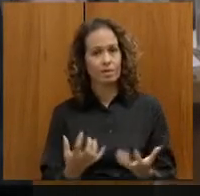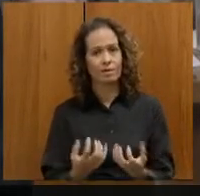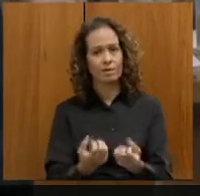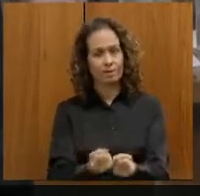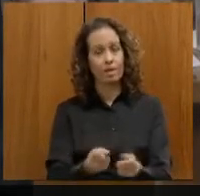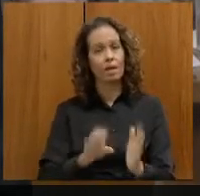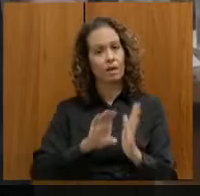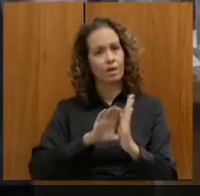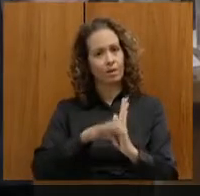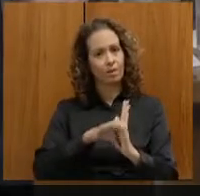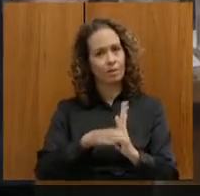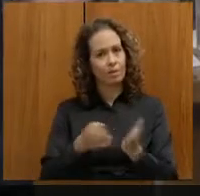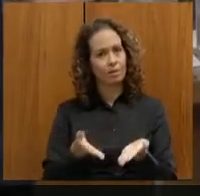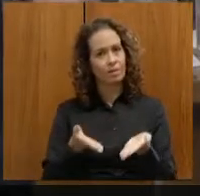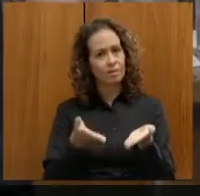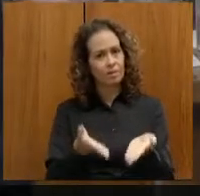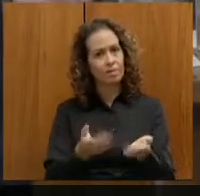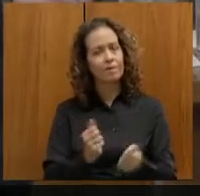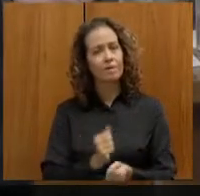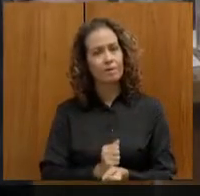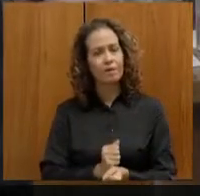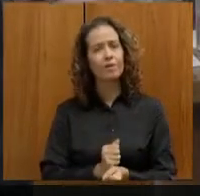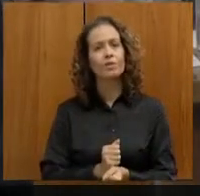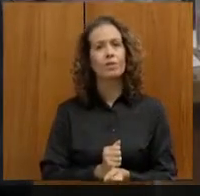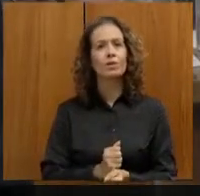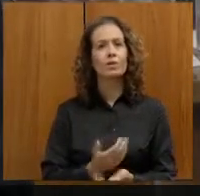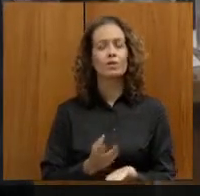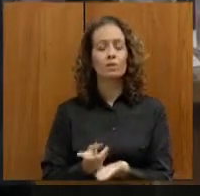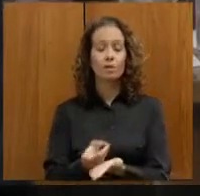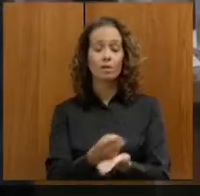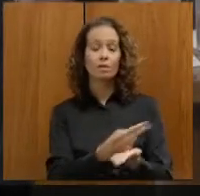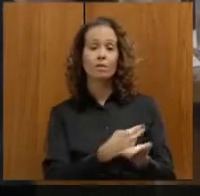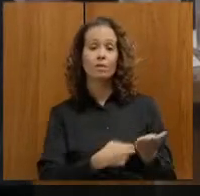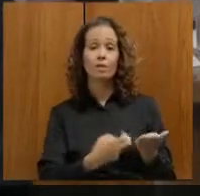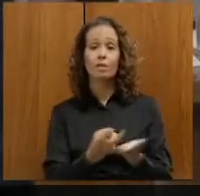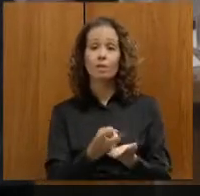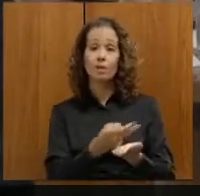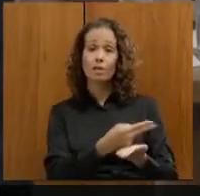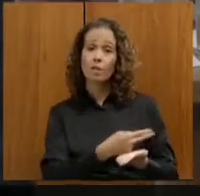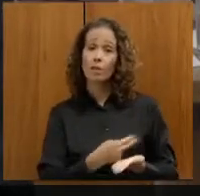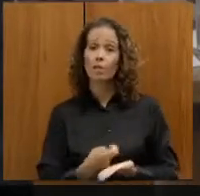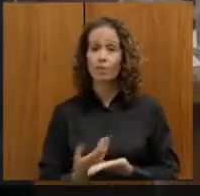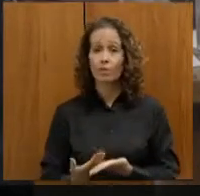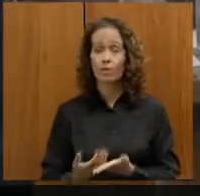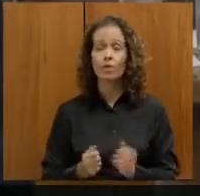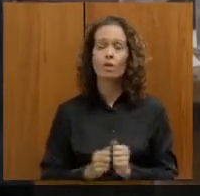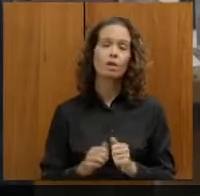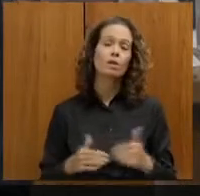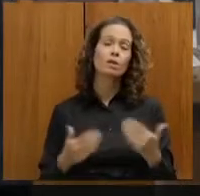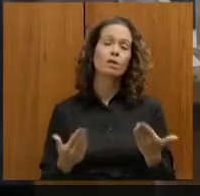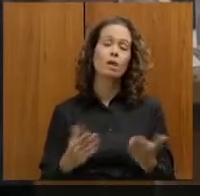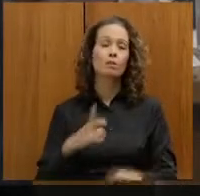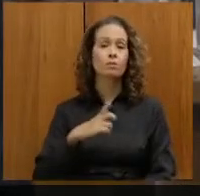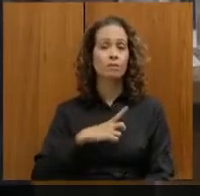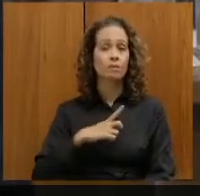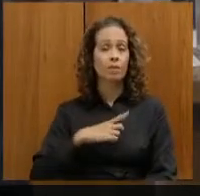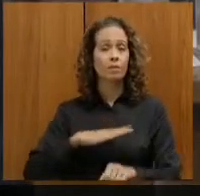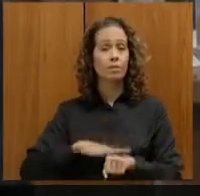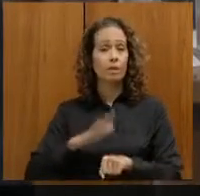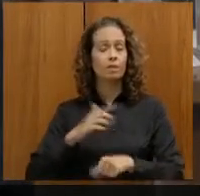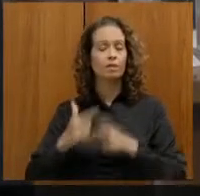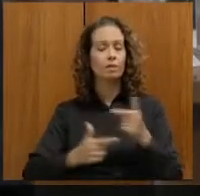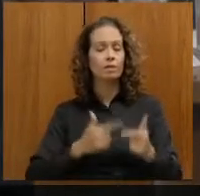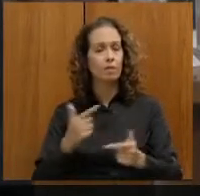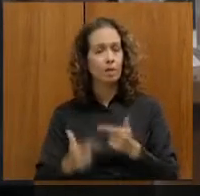conceito de atração é tratamento tributário setorial é o conceito é atrair investimento com isso se gera Mais